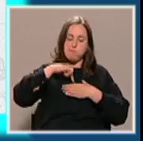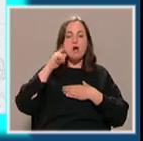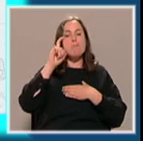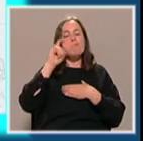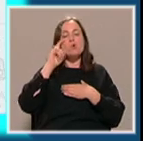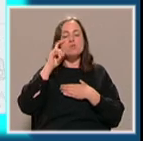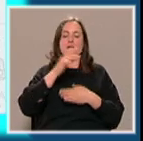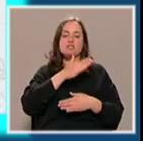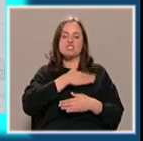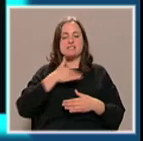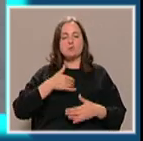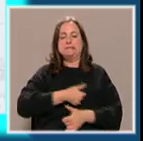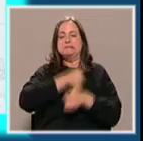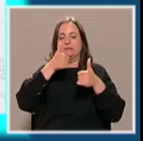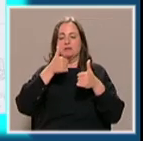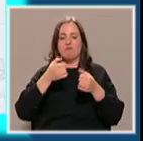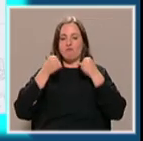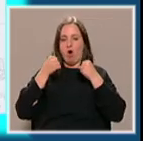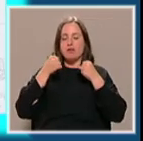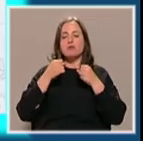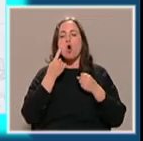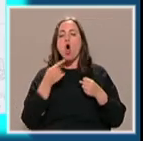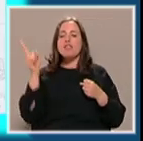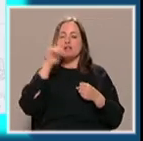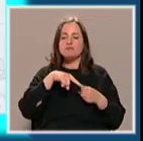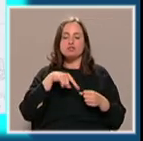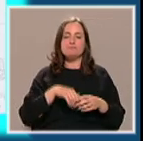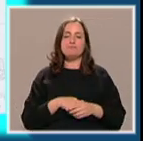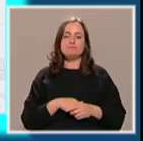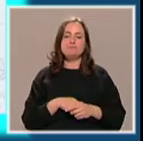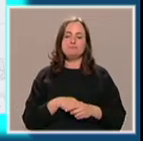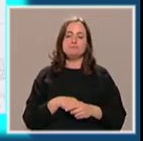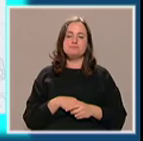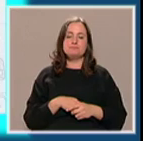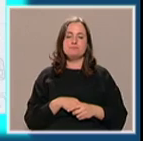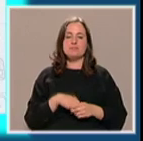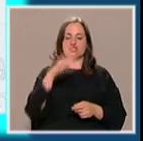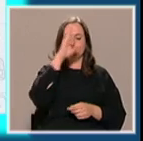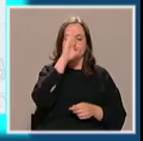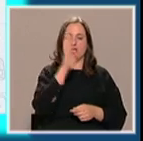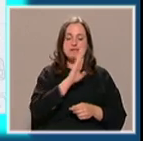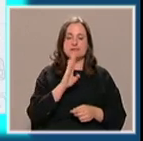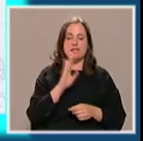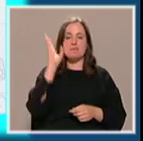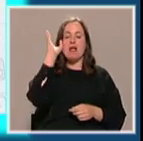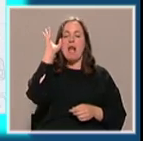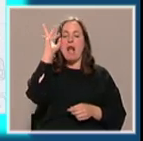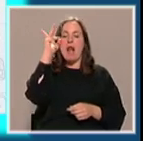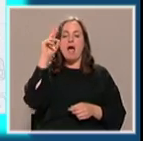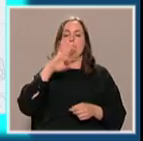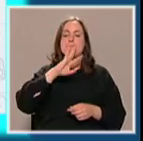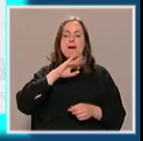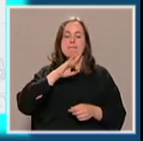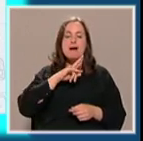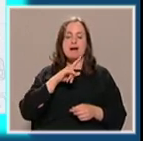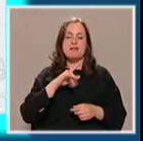para o bom sistema imunitário. Recapitulando, então, sabemos que o leite materno